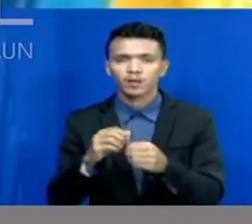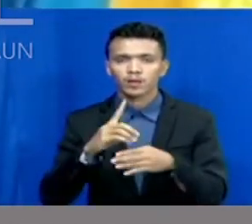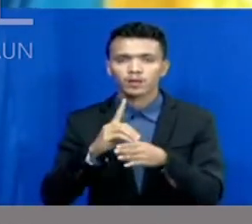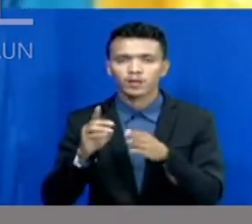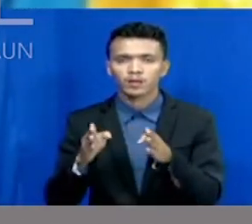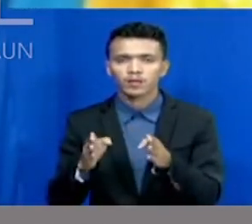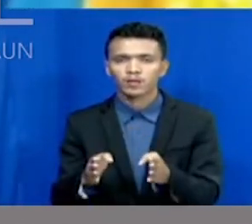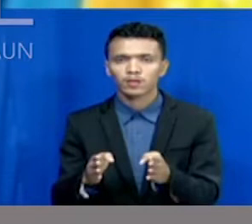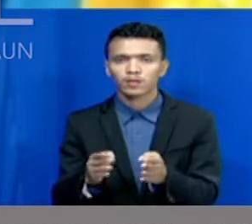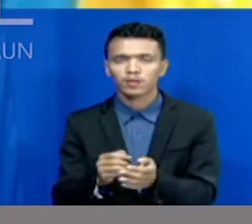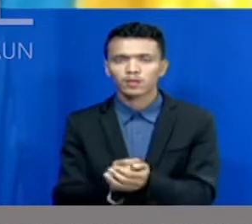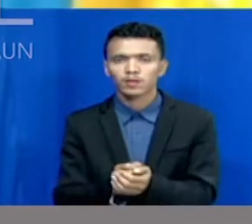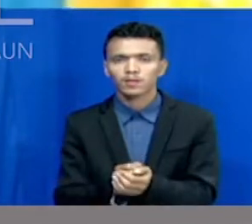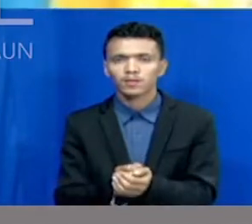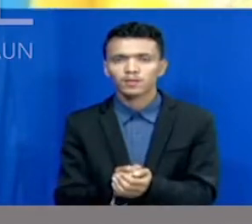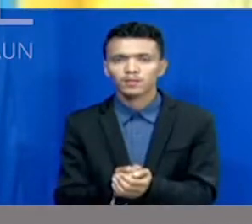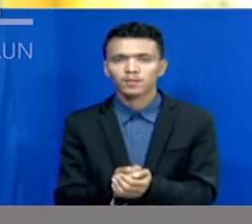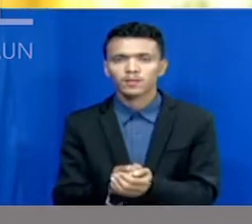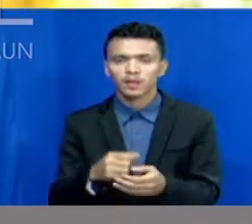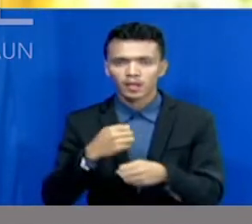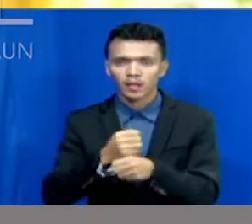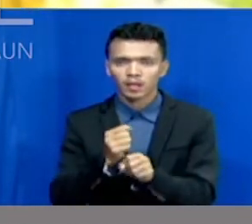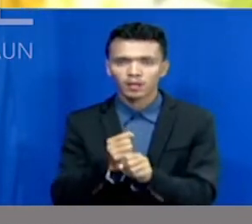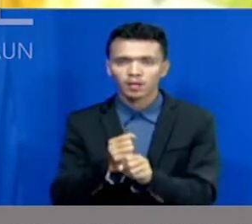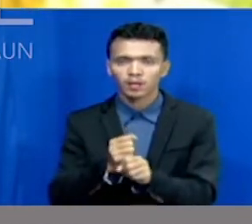sai. Final, depois de ralo estudo,